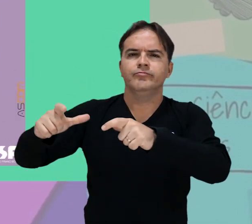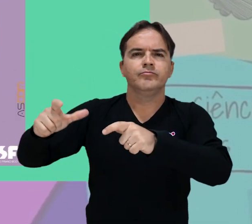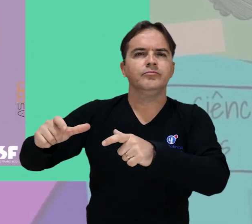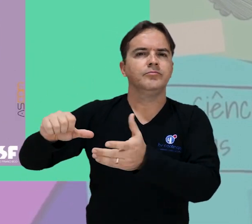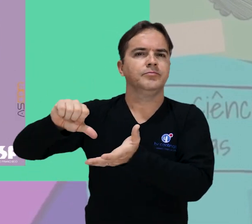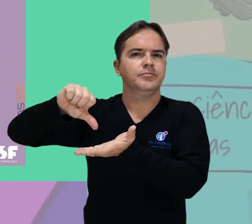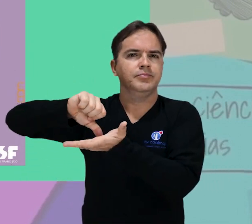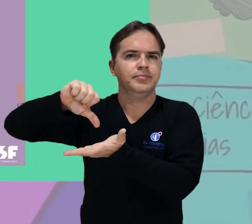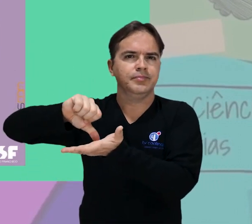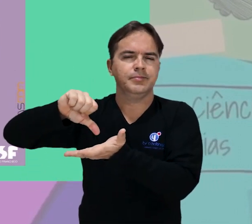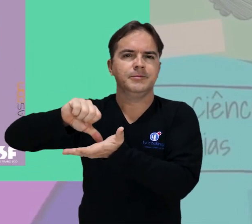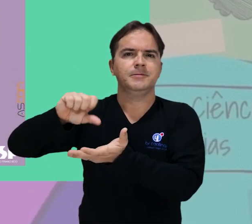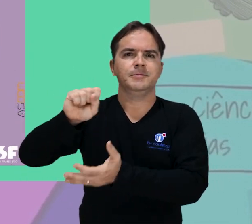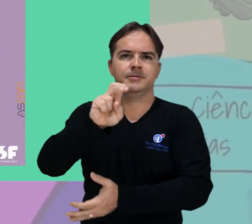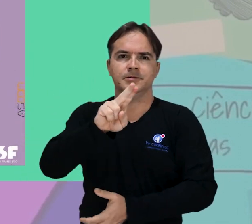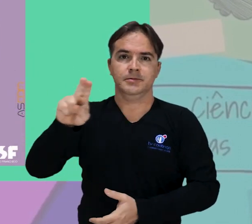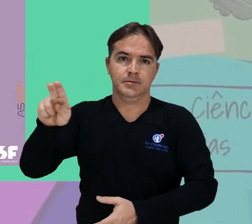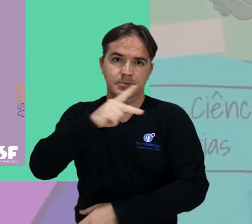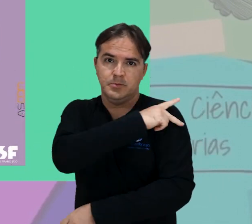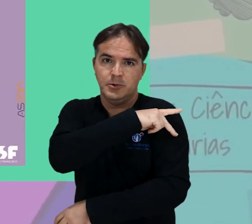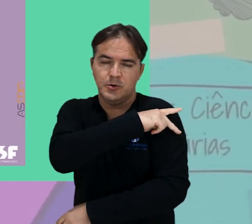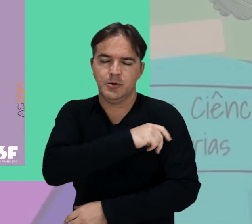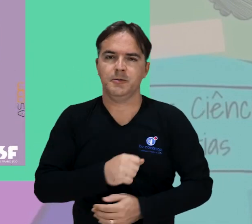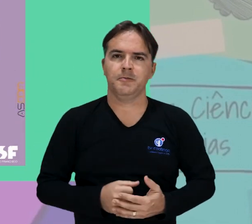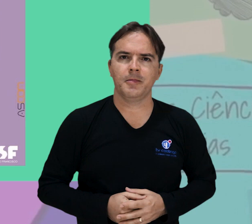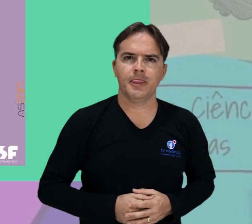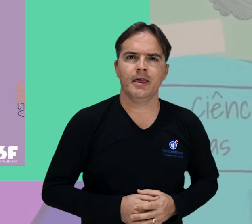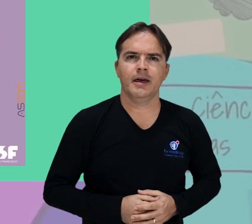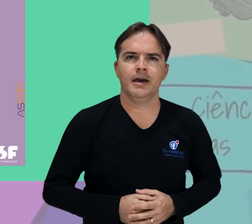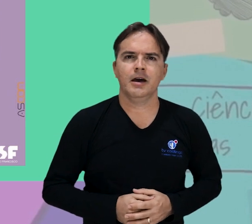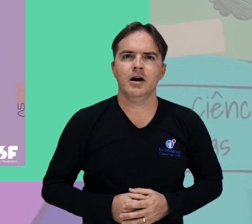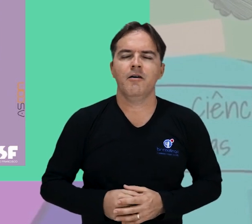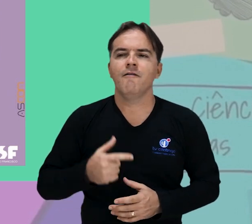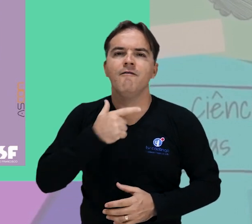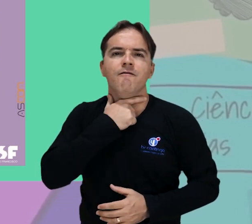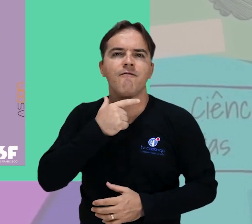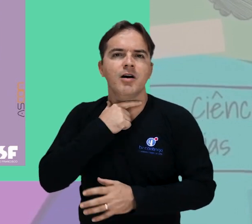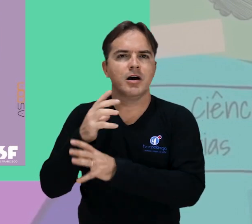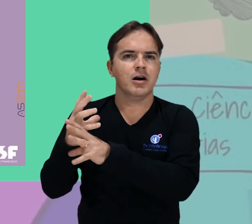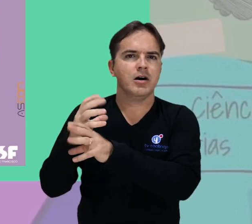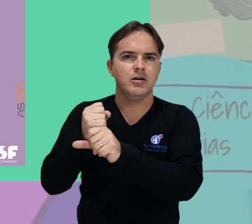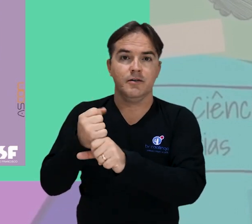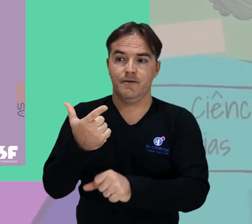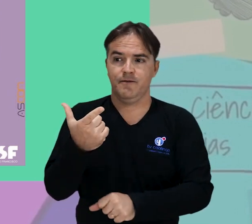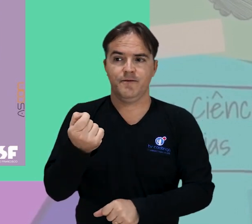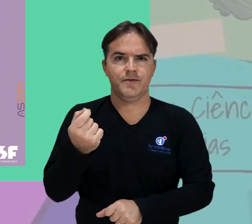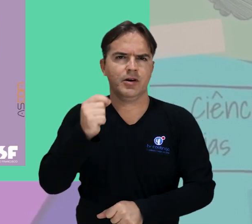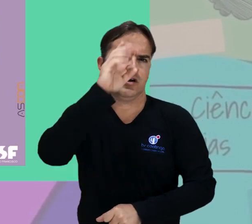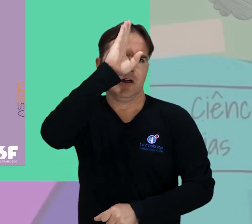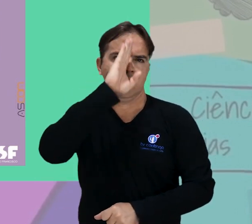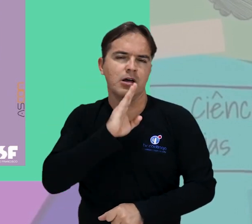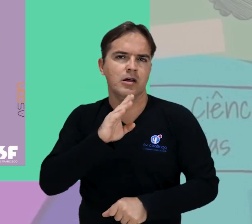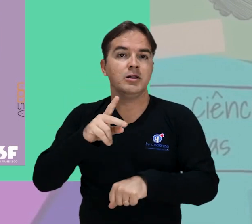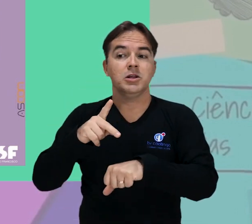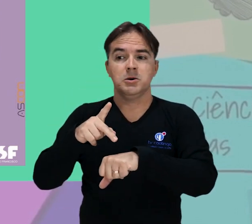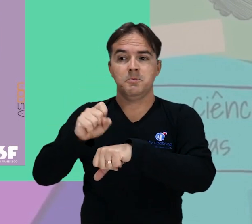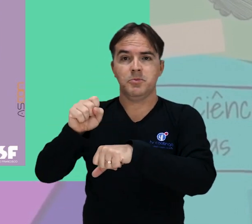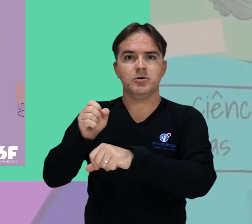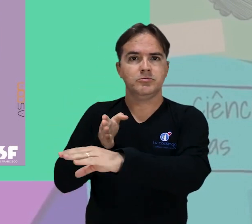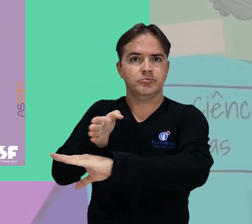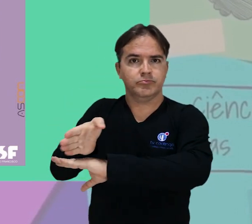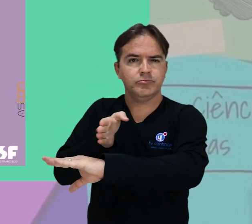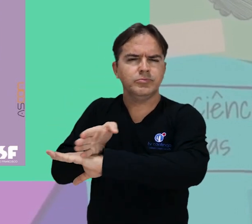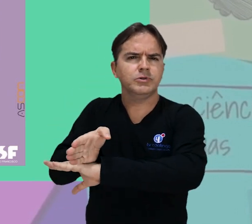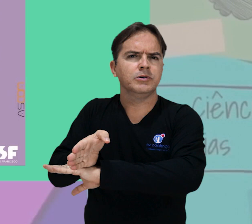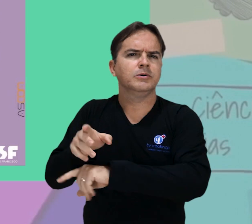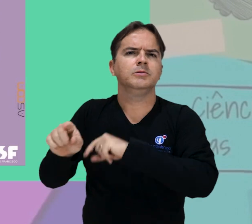da capivara em São Raimundo Nonato no Piauí São ofertadas 20 vagas gratuitas para especialização podem